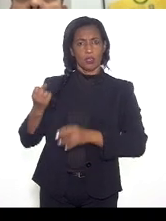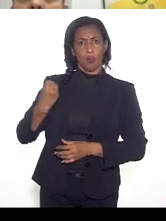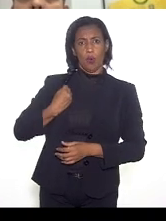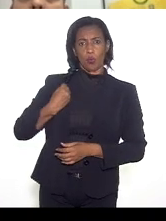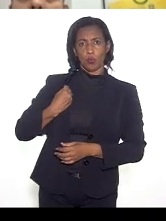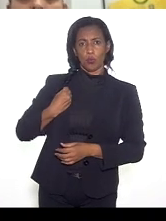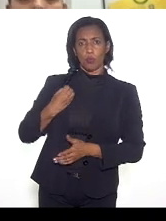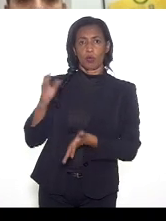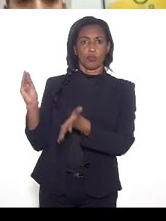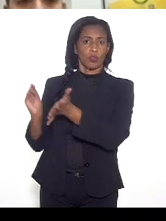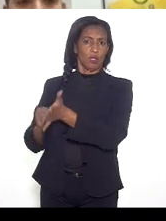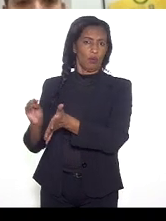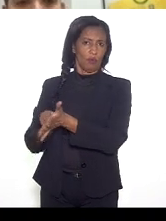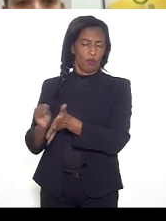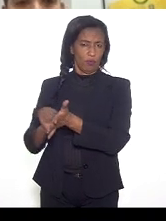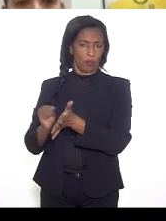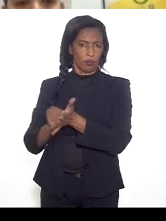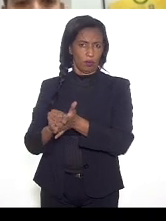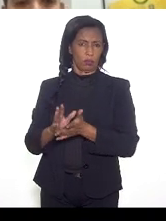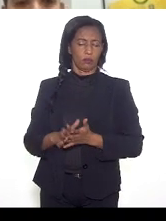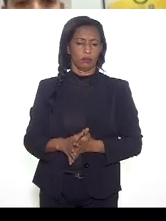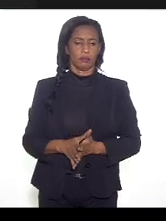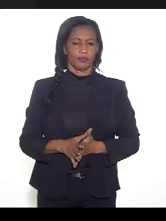se encontram em aberto.